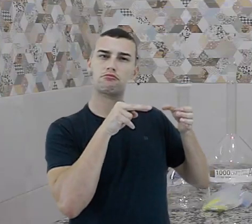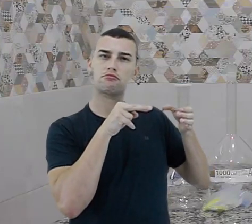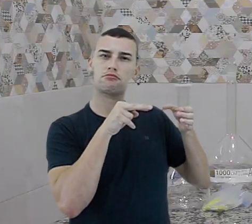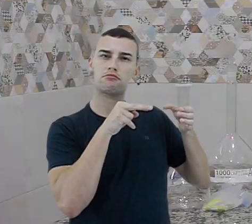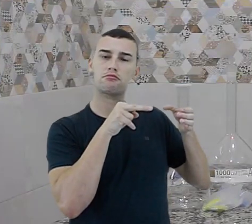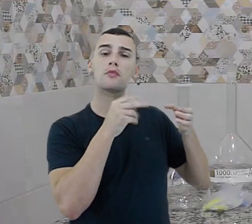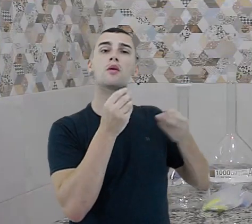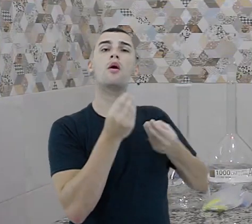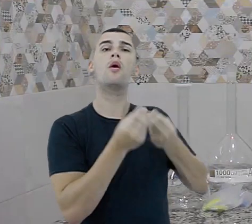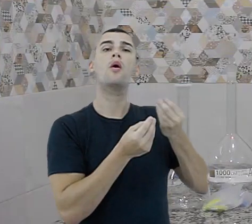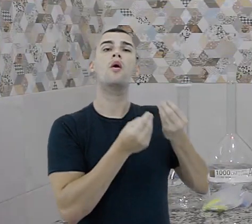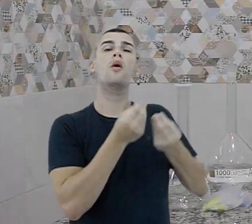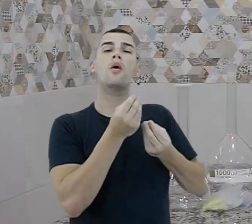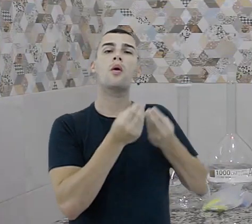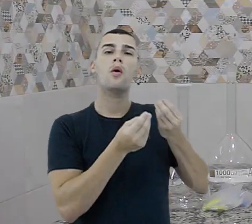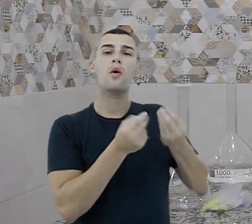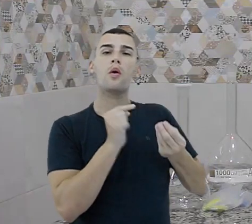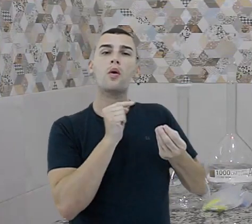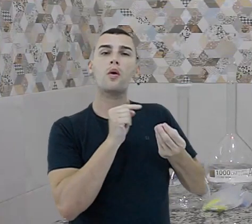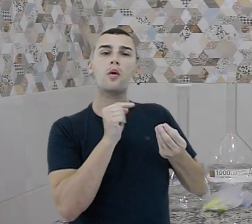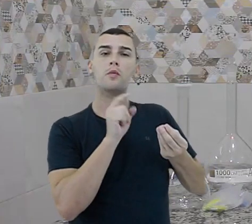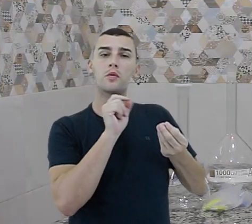tal forma que